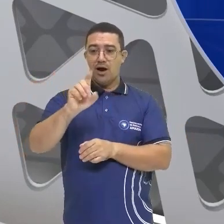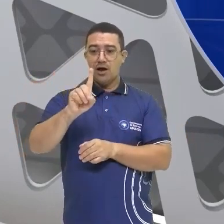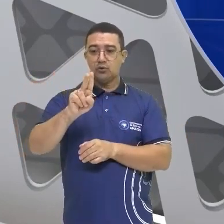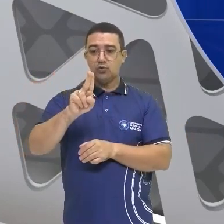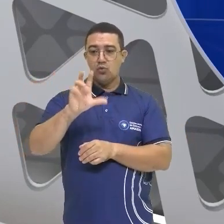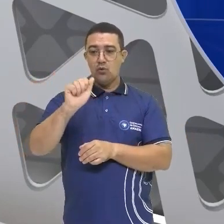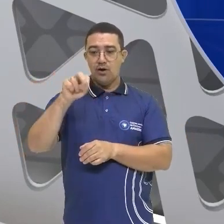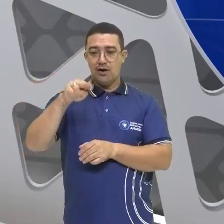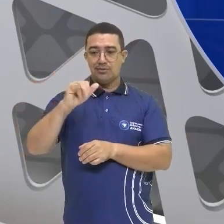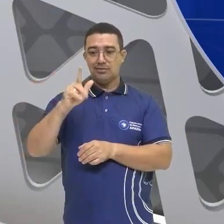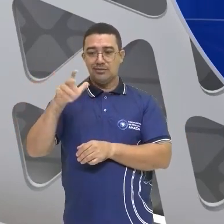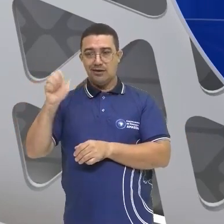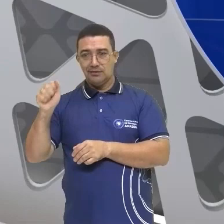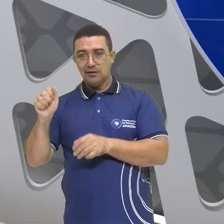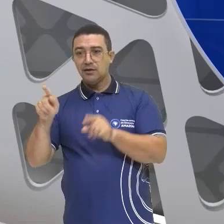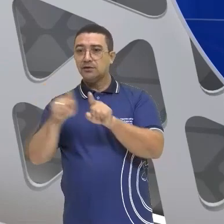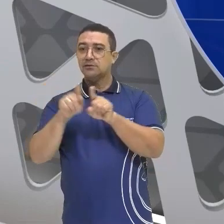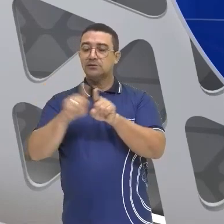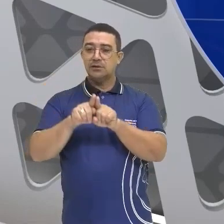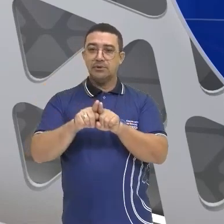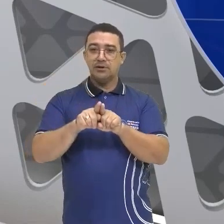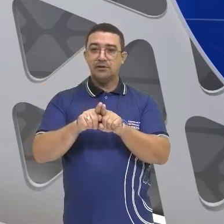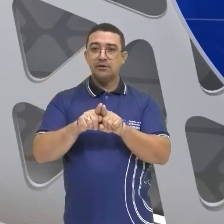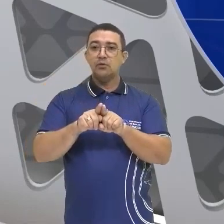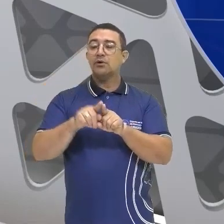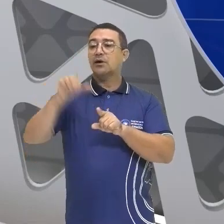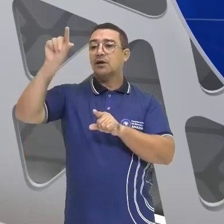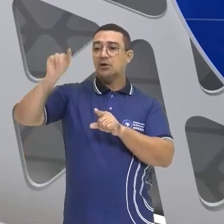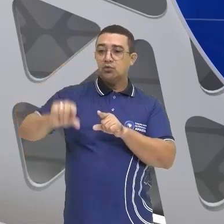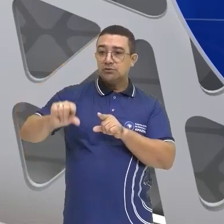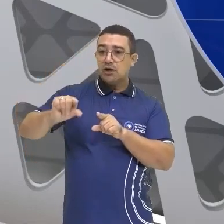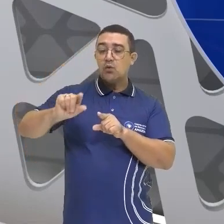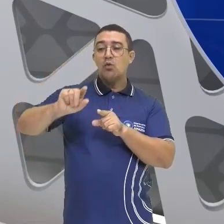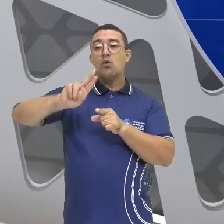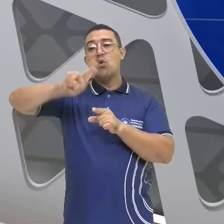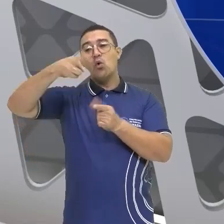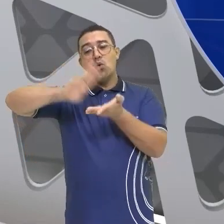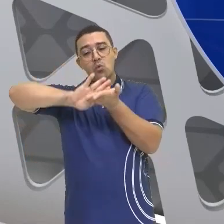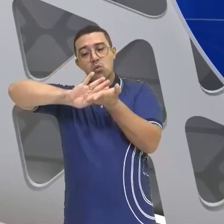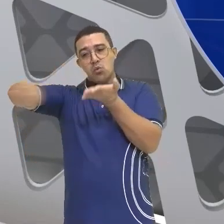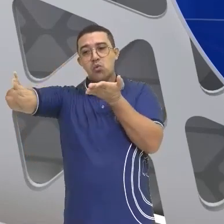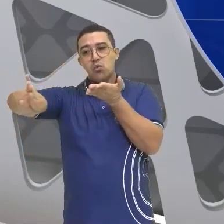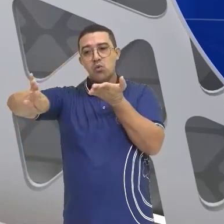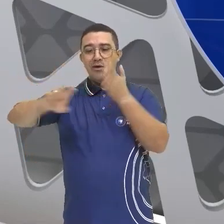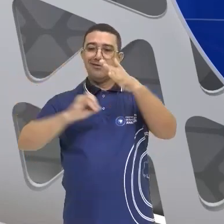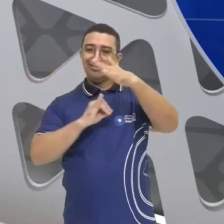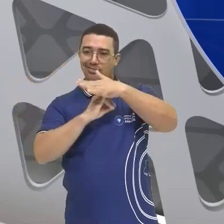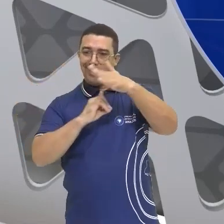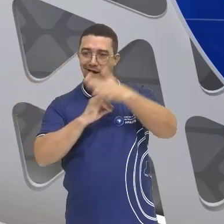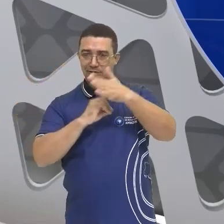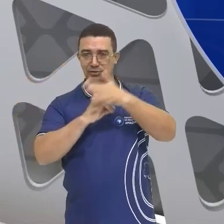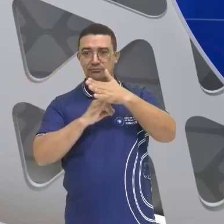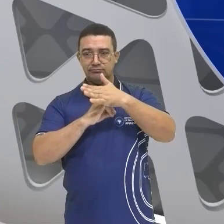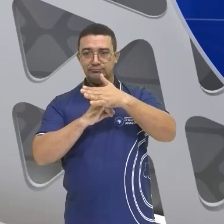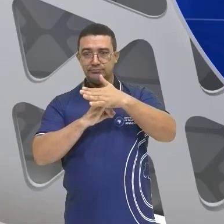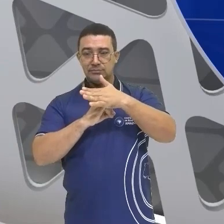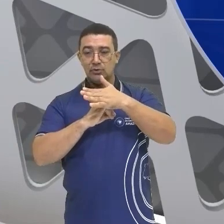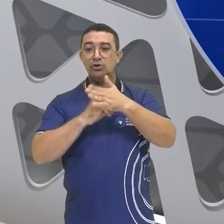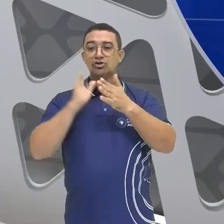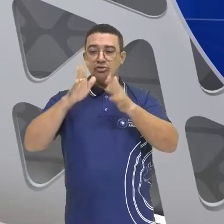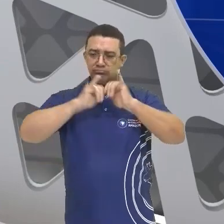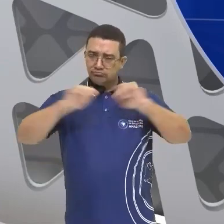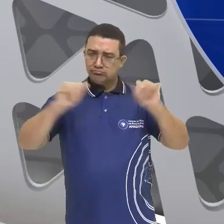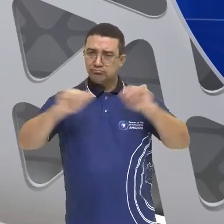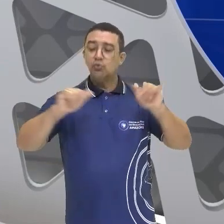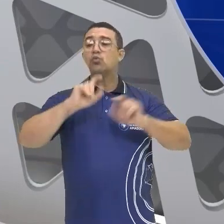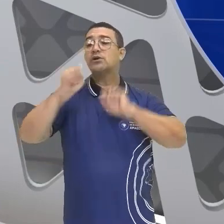monetária. Zona de livre comércio, redução ou eliminação das tarifas alfandegárias. Eu já falei